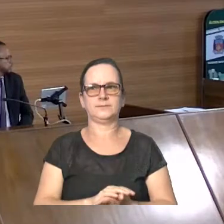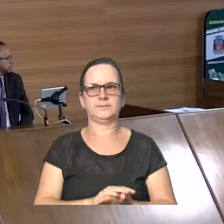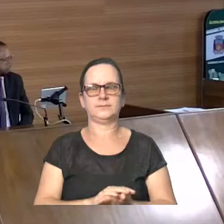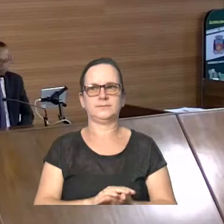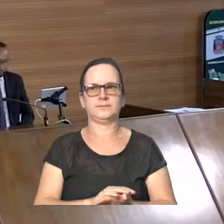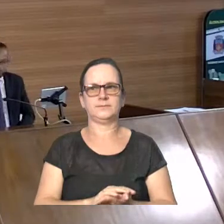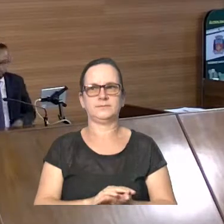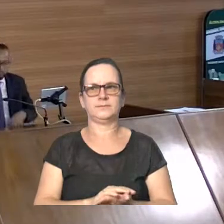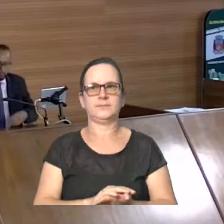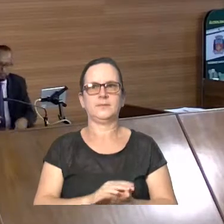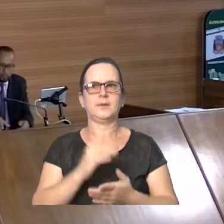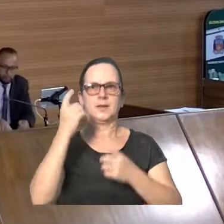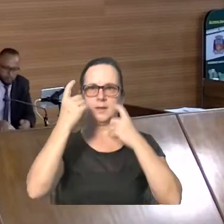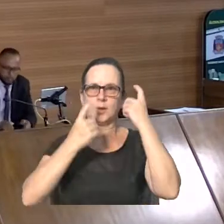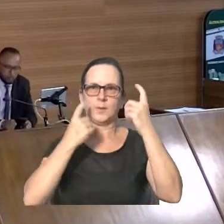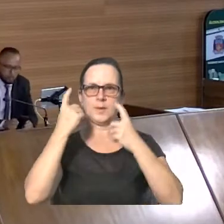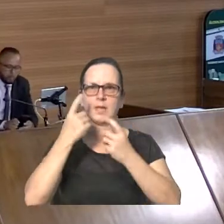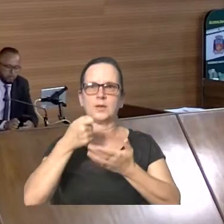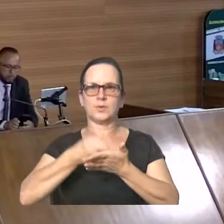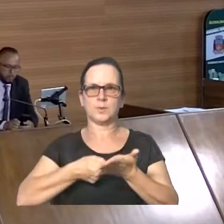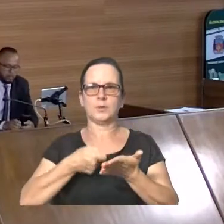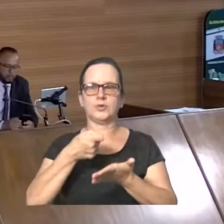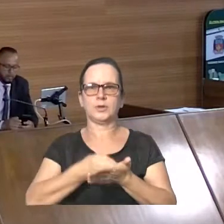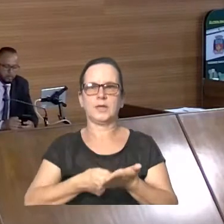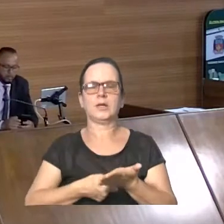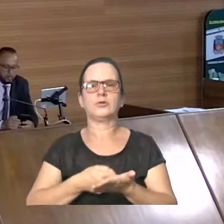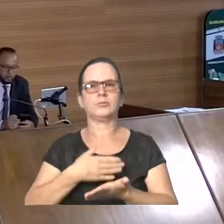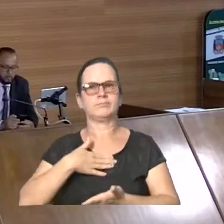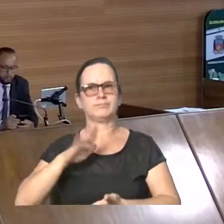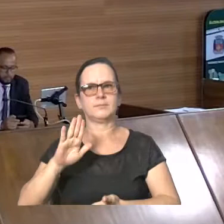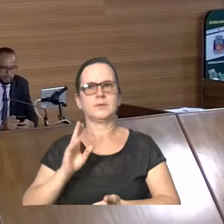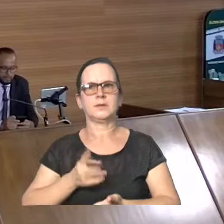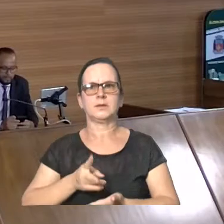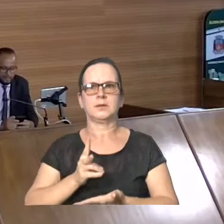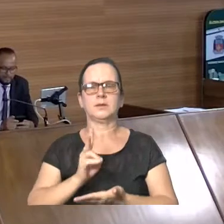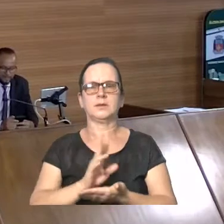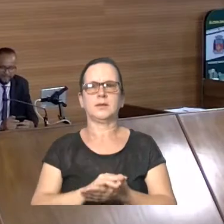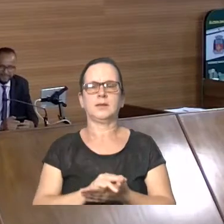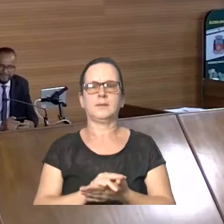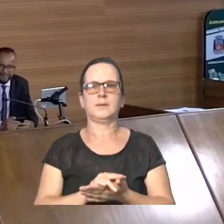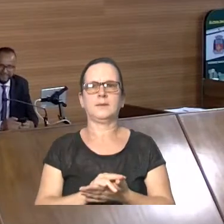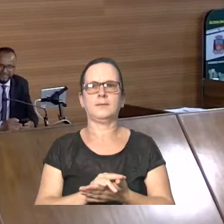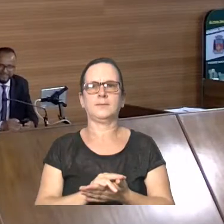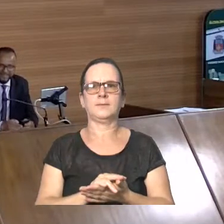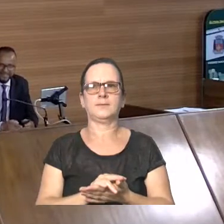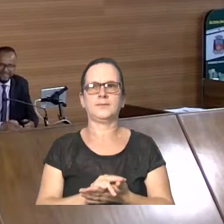Essa é uma preocupação pertinente desse vereador, até porque